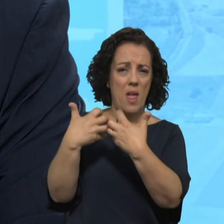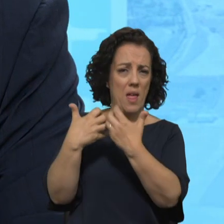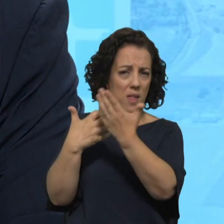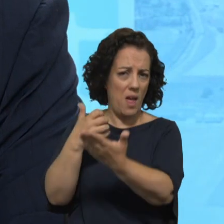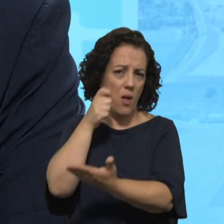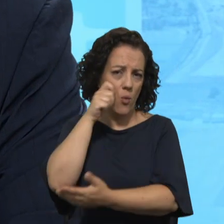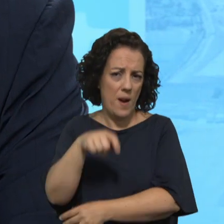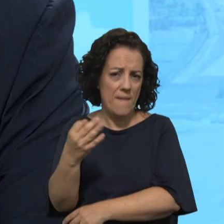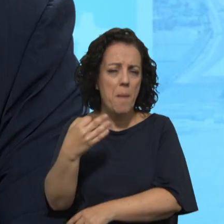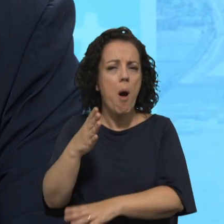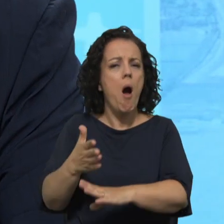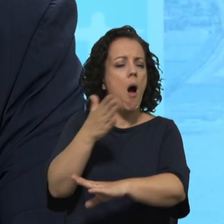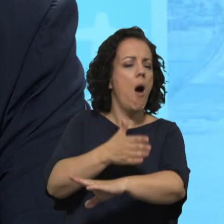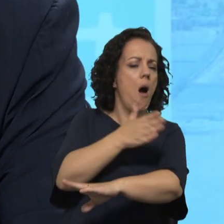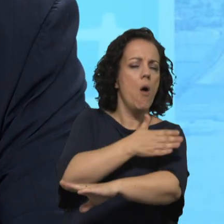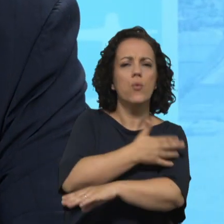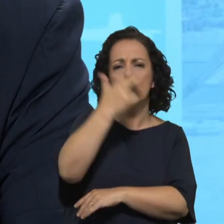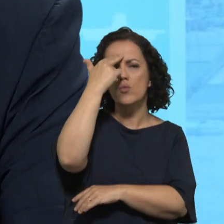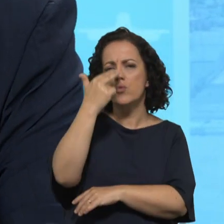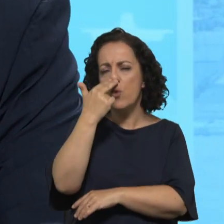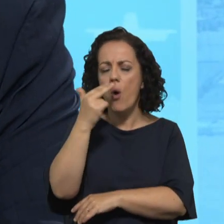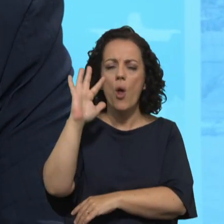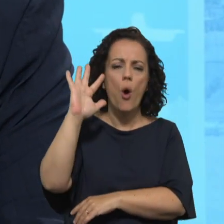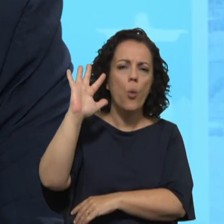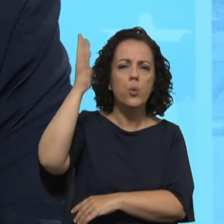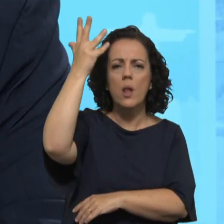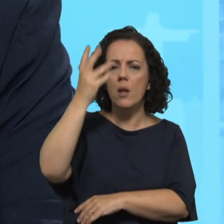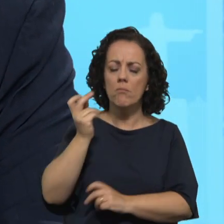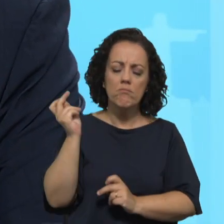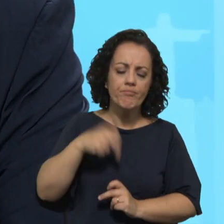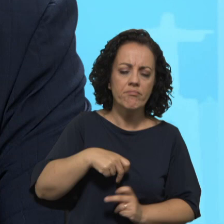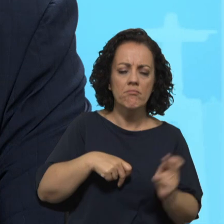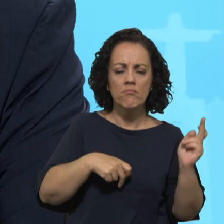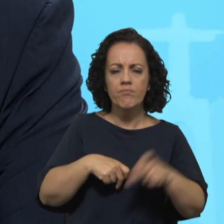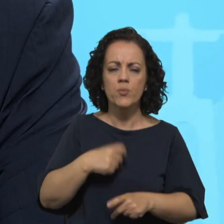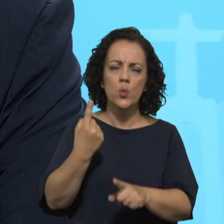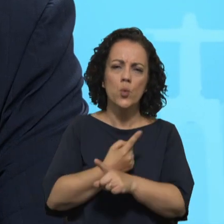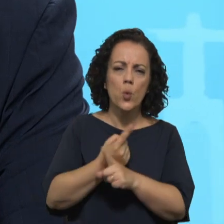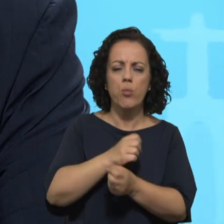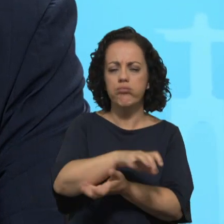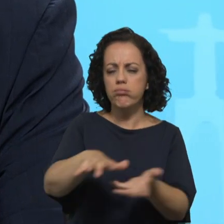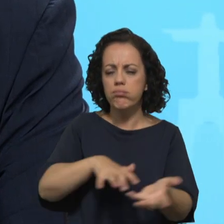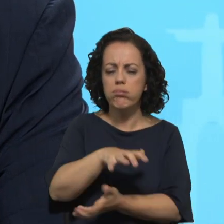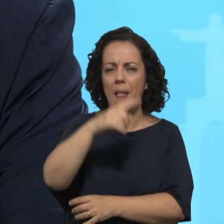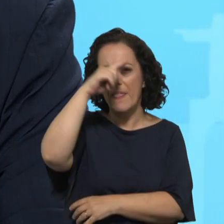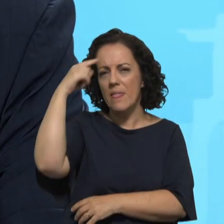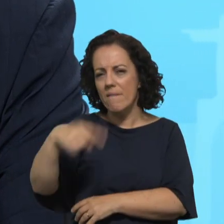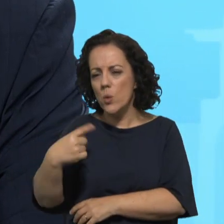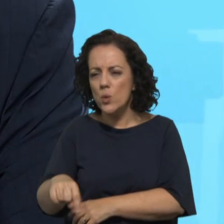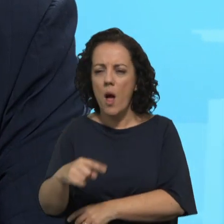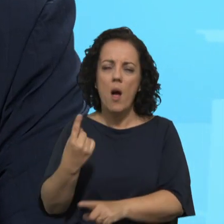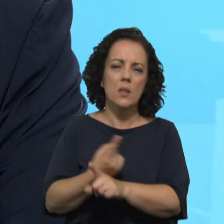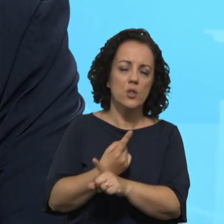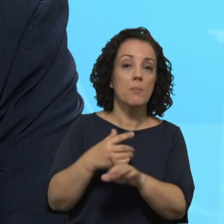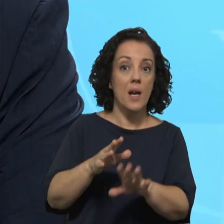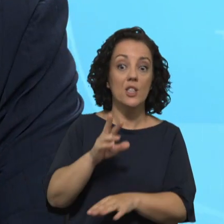outros momentos da história da humanidade, onde se fizeram sentir dificuldades de vária ordem, Fátima é o lugar